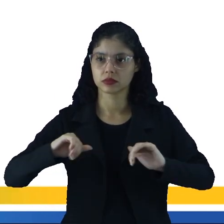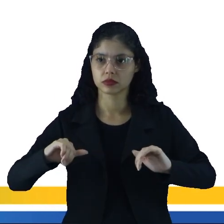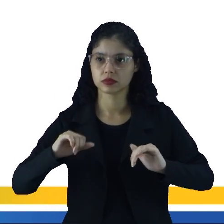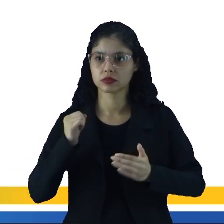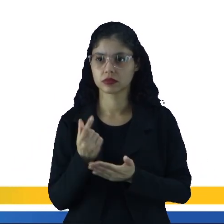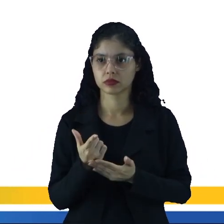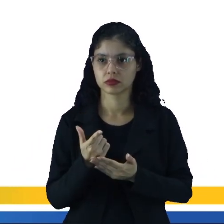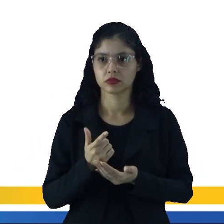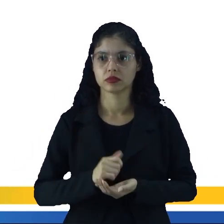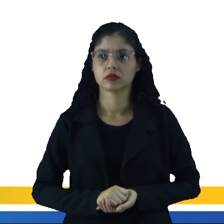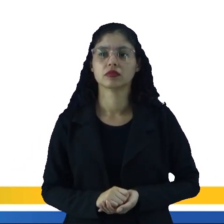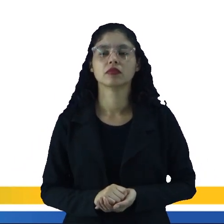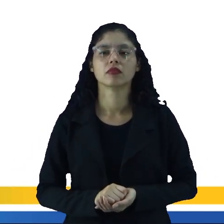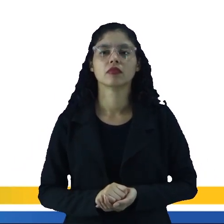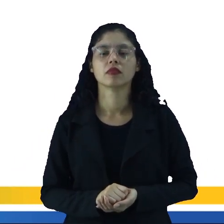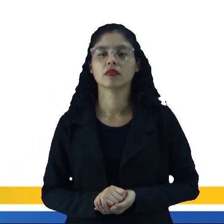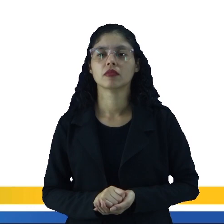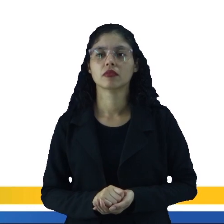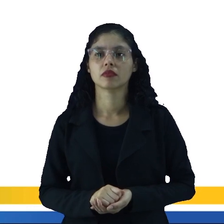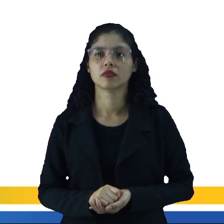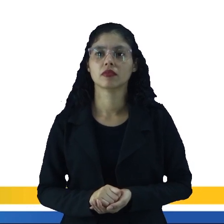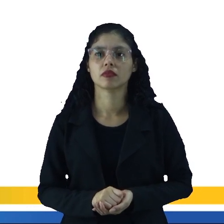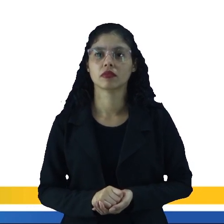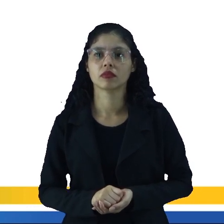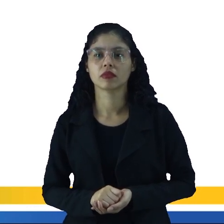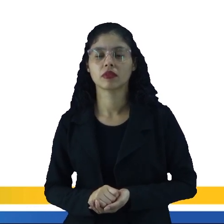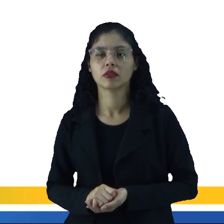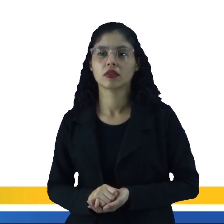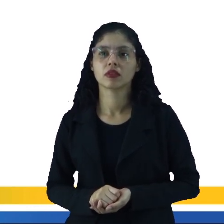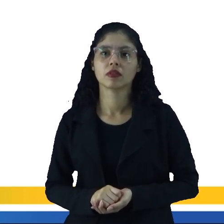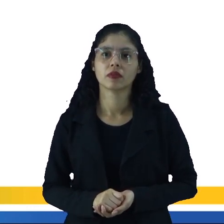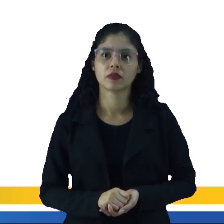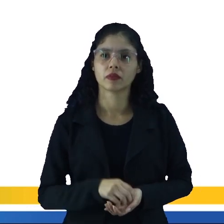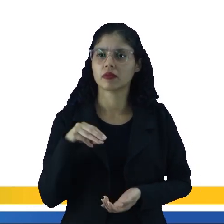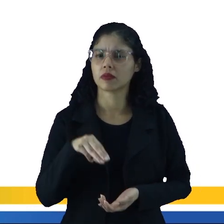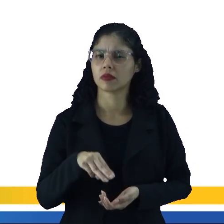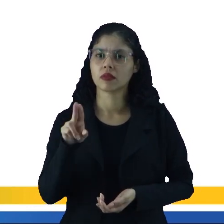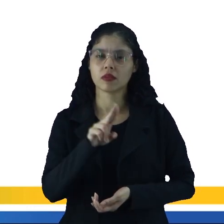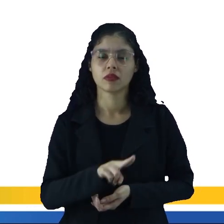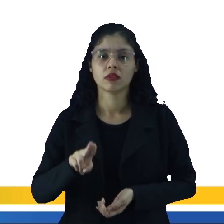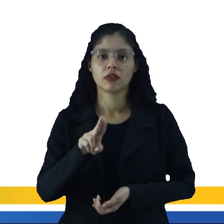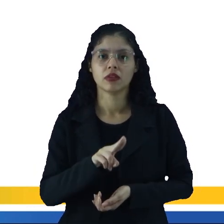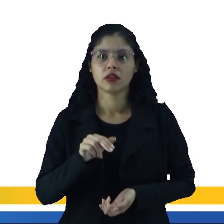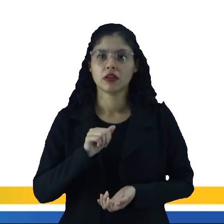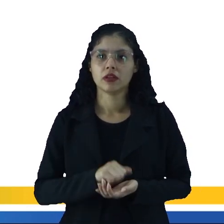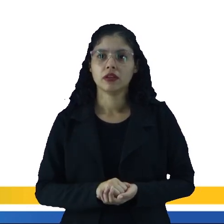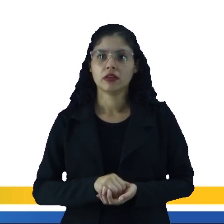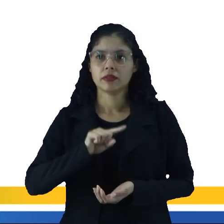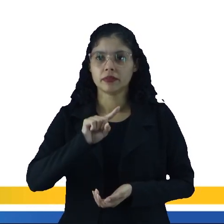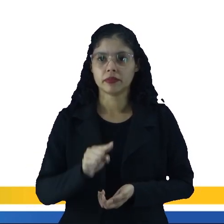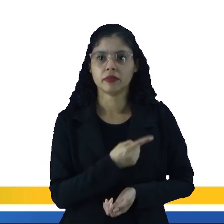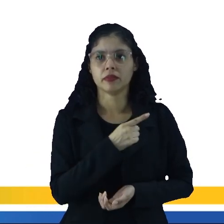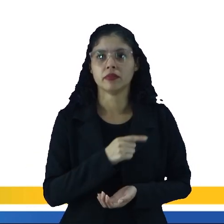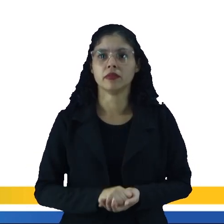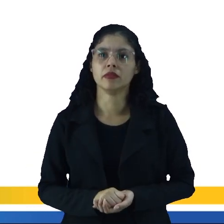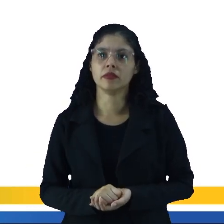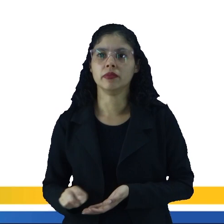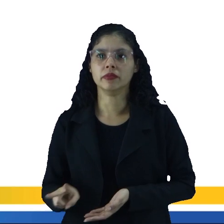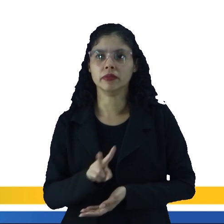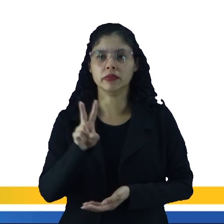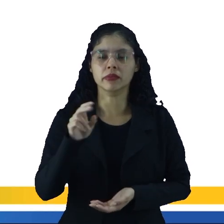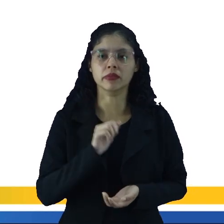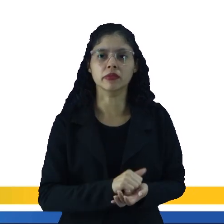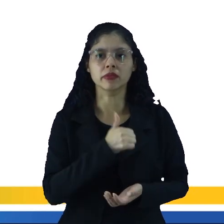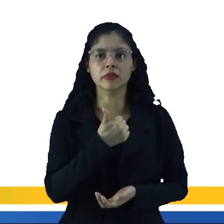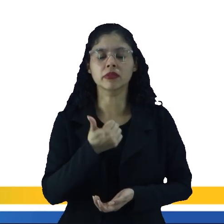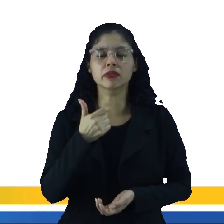pago. Então, observem bem. Os minutos utilizados, nós temos aí 1.000 minutos. O valor da